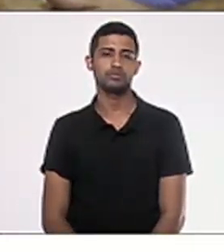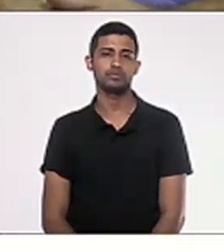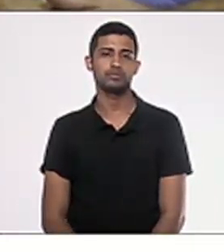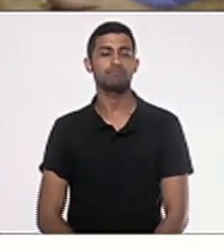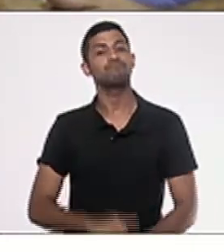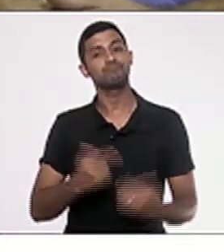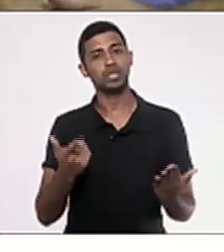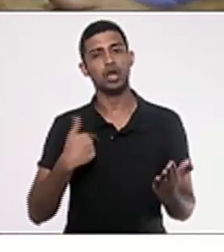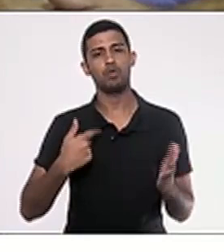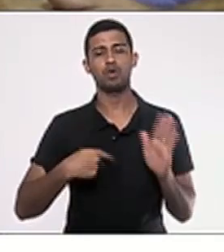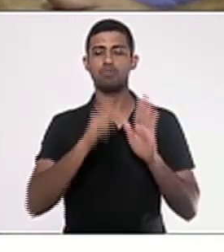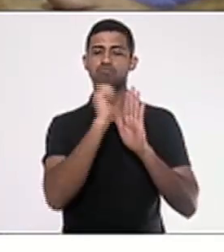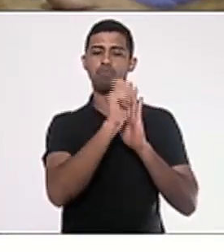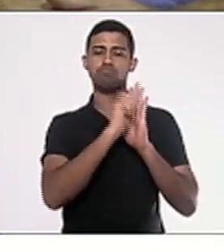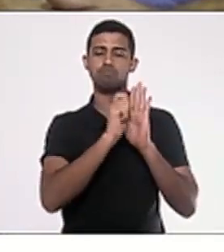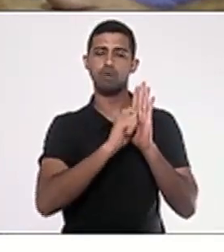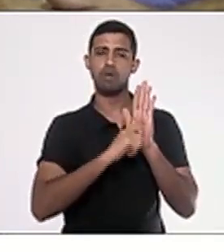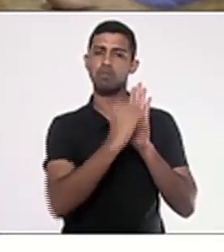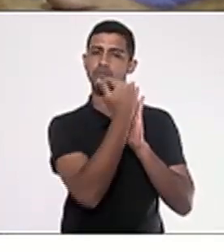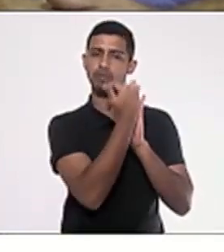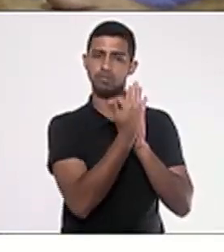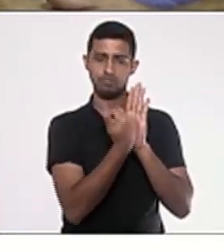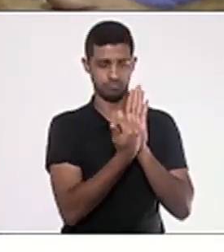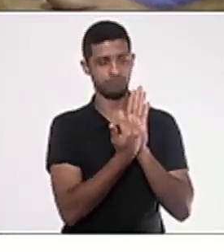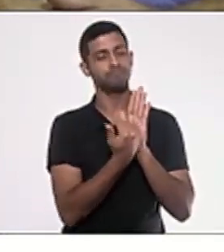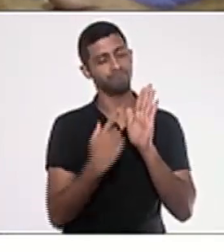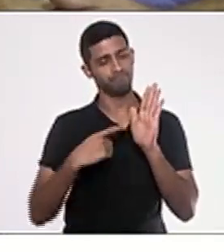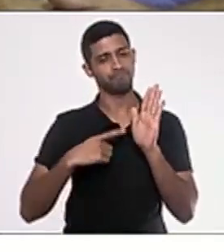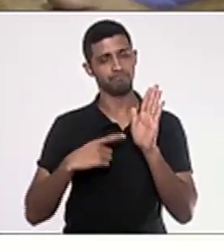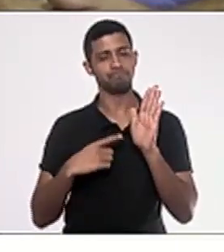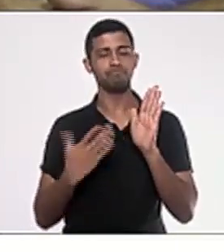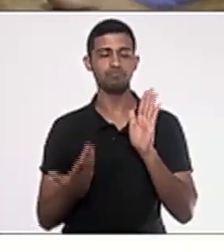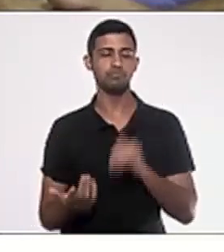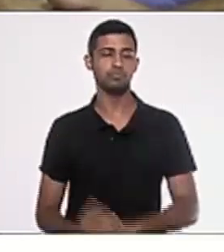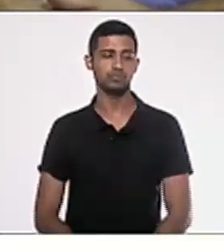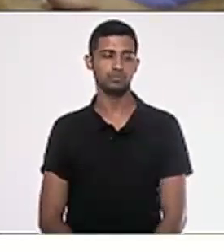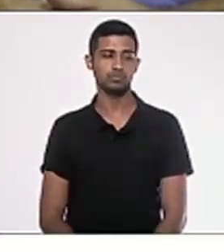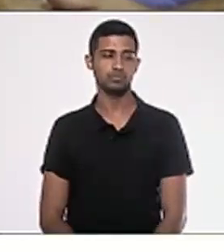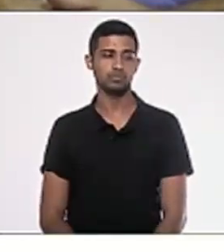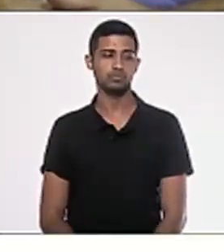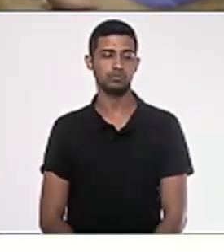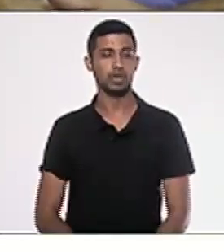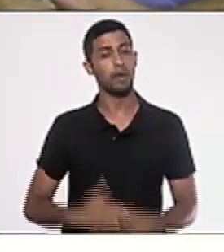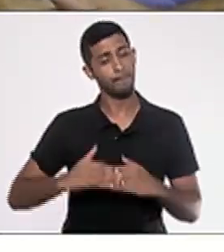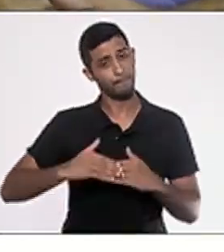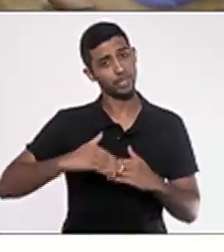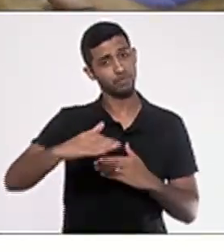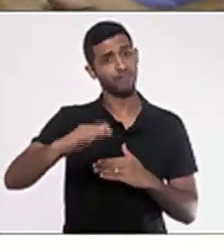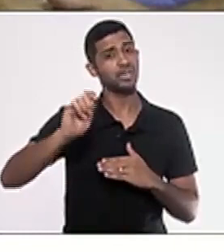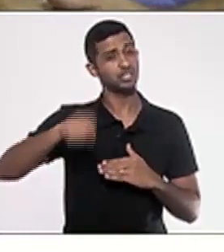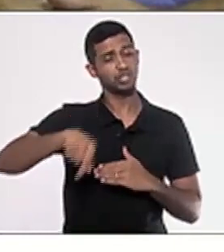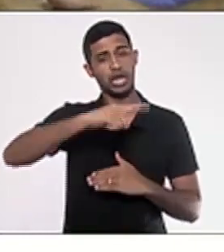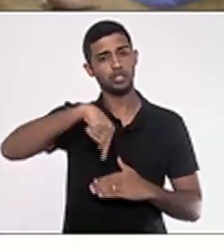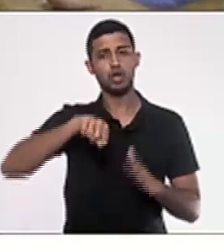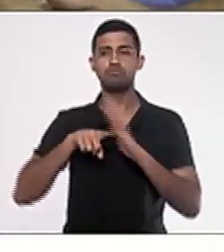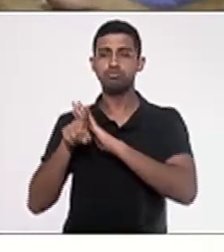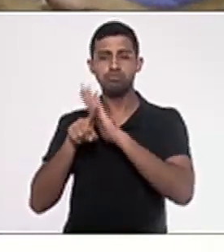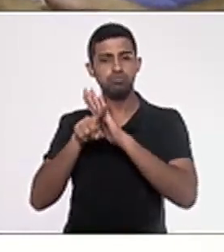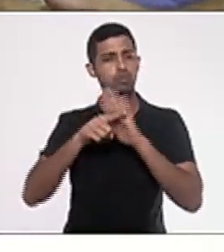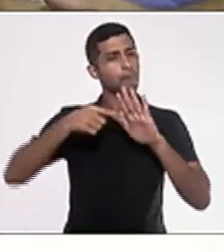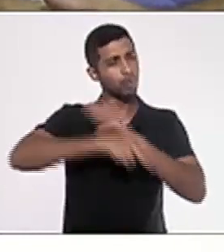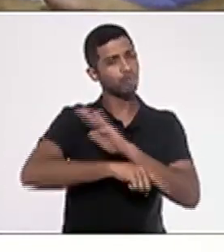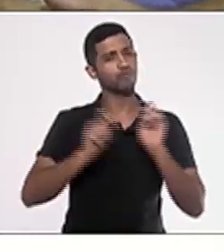pontuei aqui algumas questões, certamente devem ter mais, e em momentos oportunos a gente pode até fazer um levantamento mais